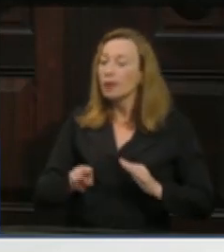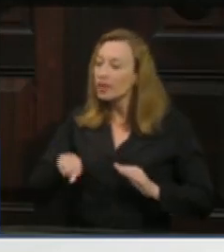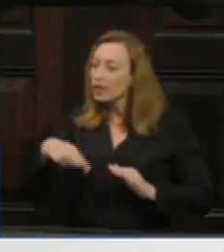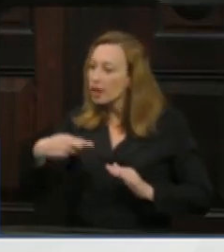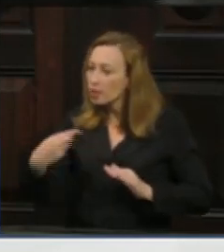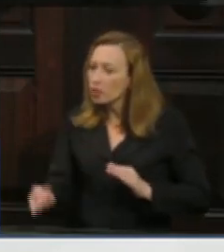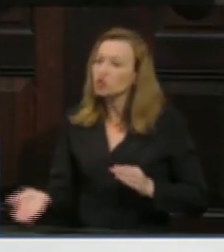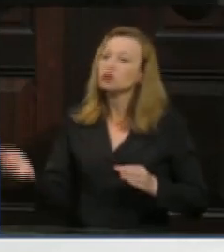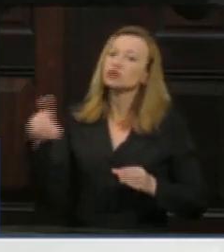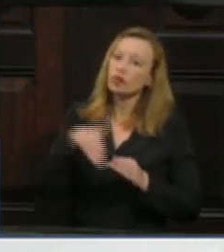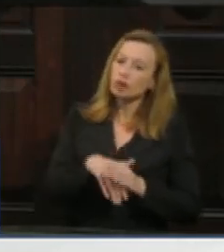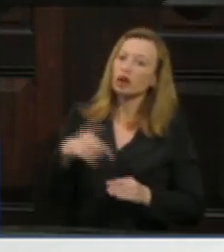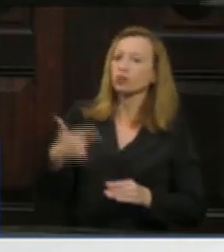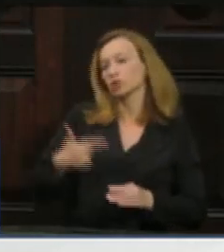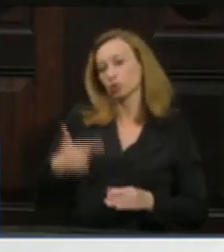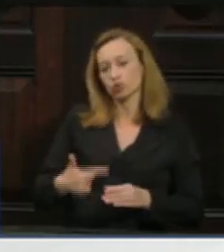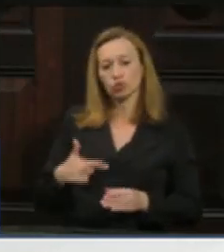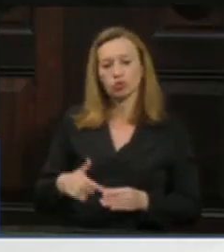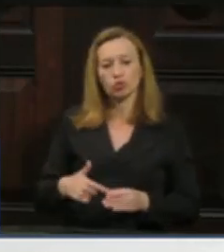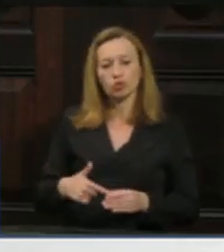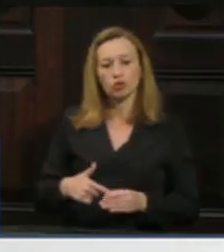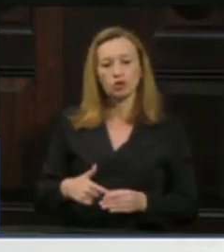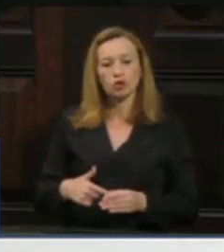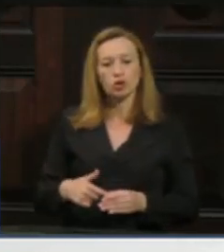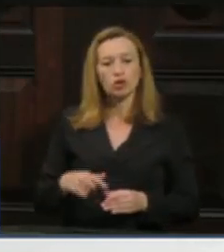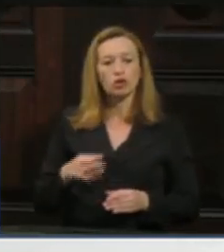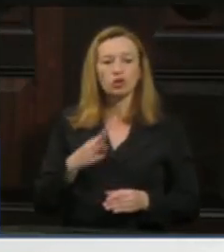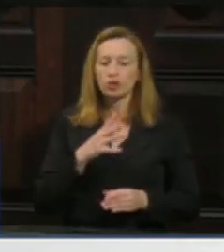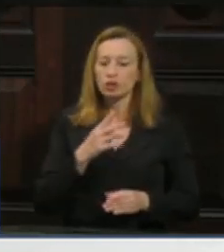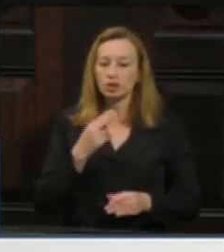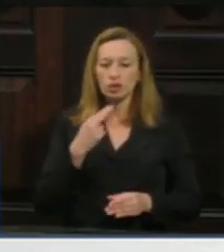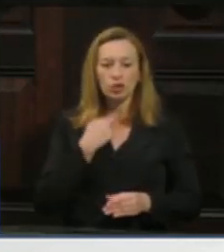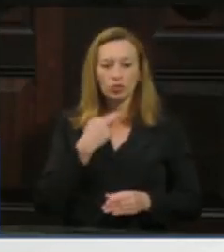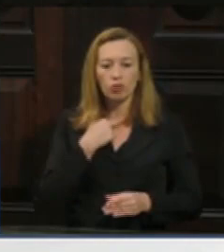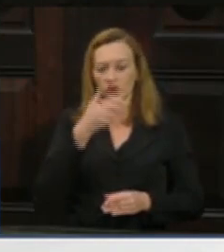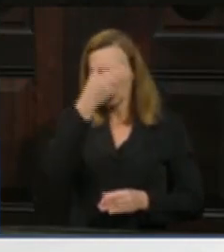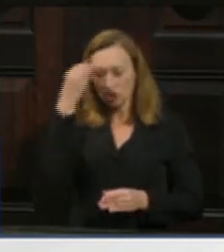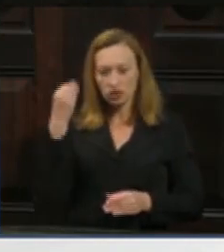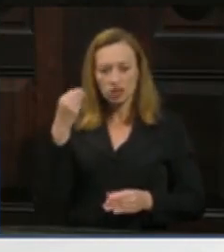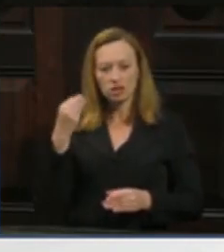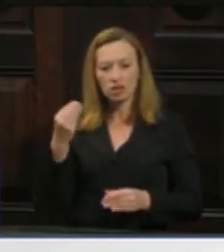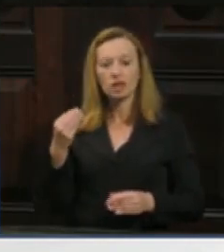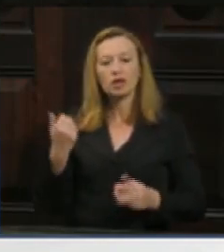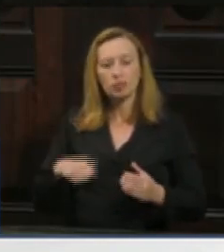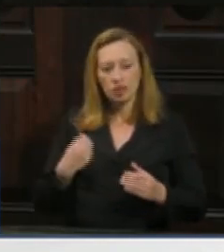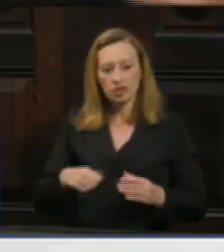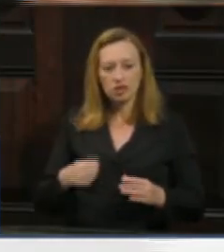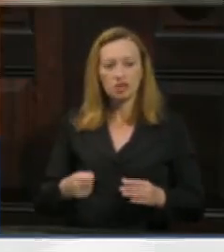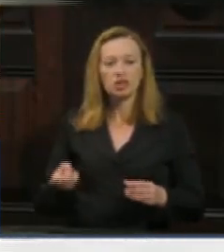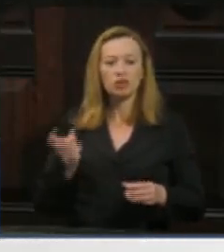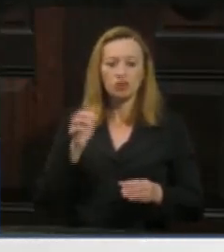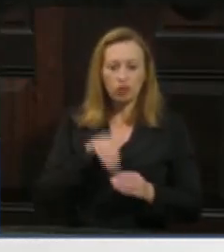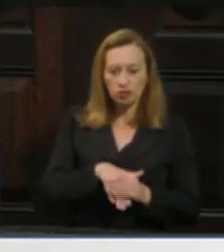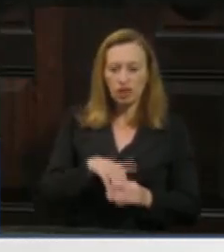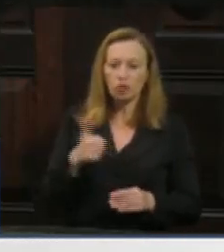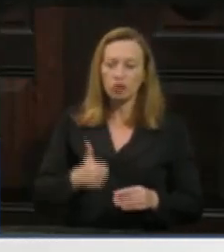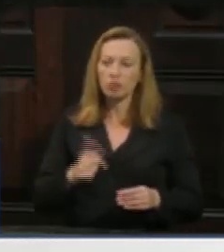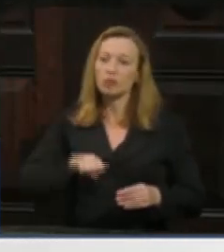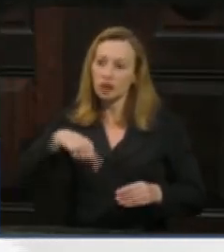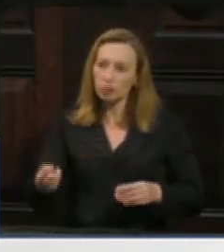Proposições Externas. Então, a questão que eu levanto é o seguinte: quando o